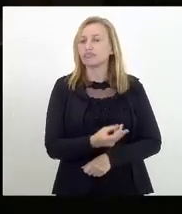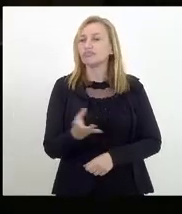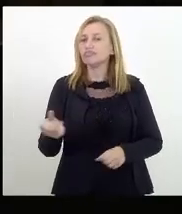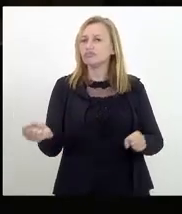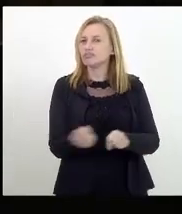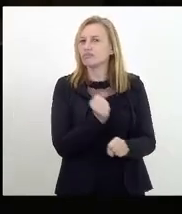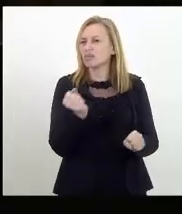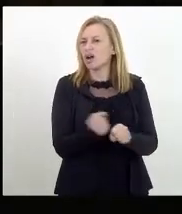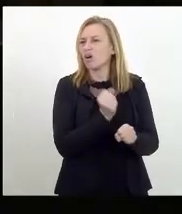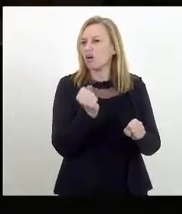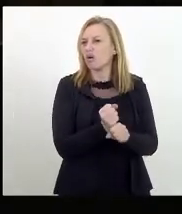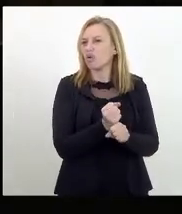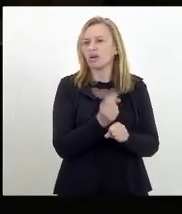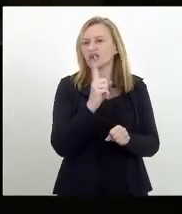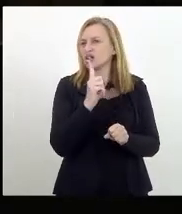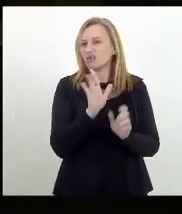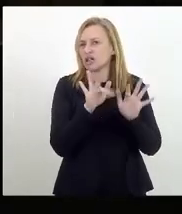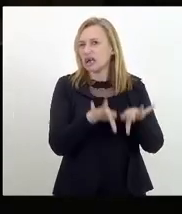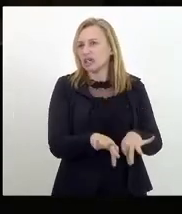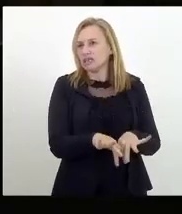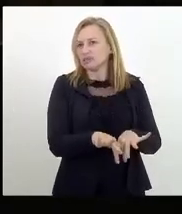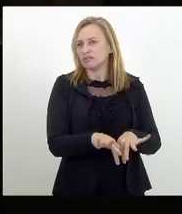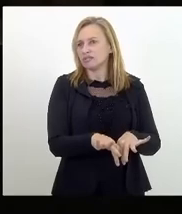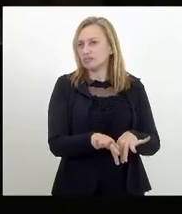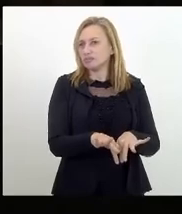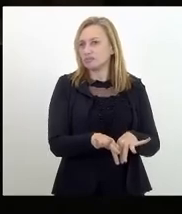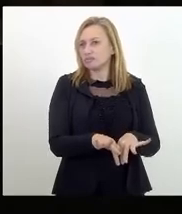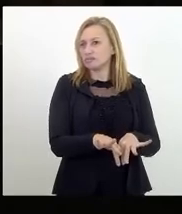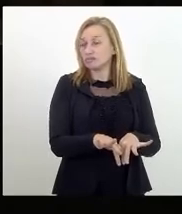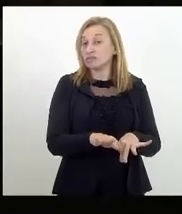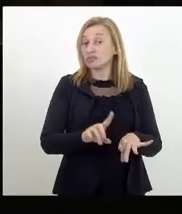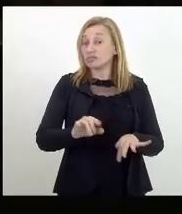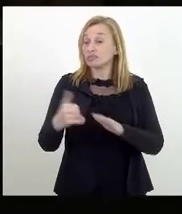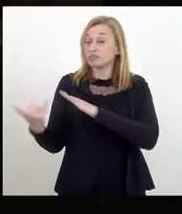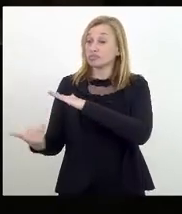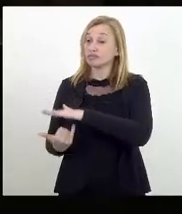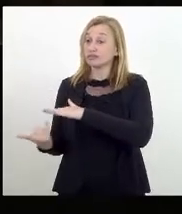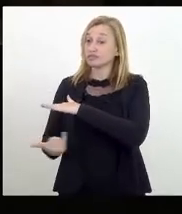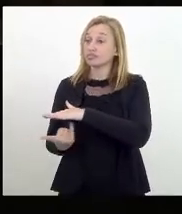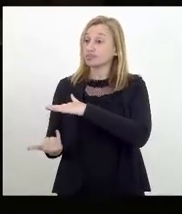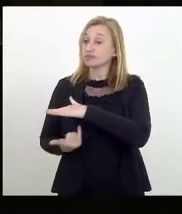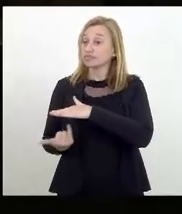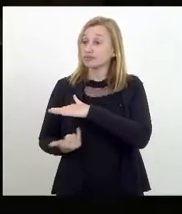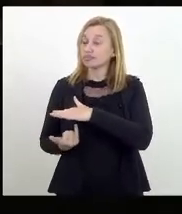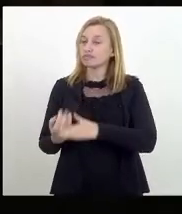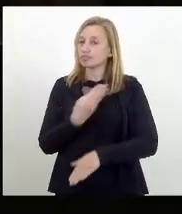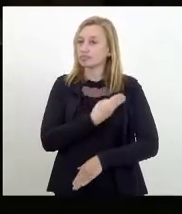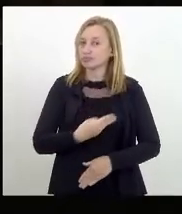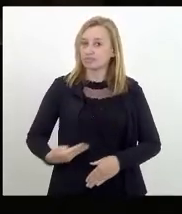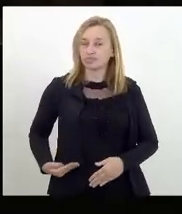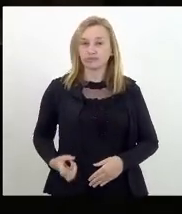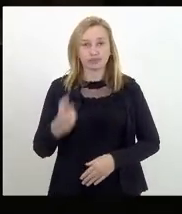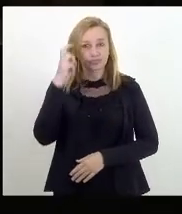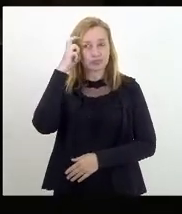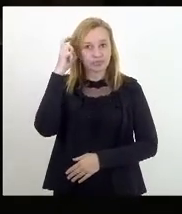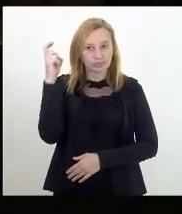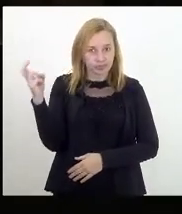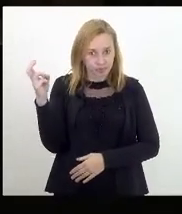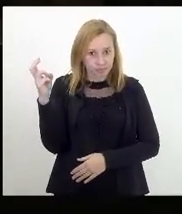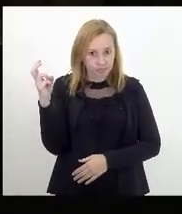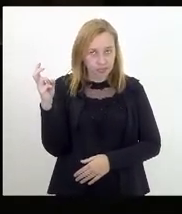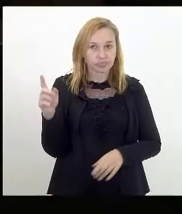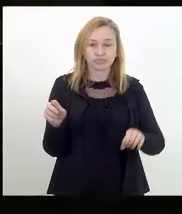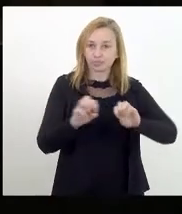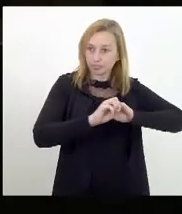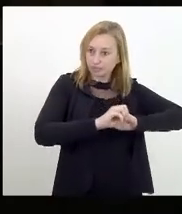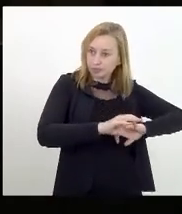a obra não acaba as instituições públicas da cultura e